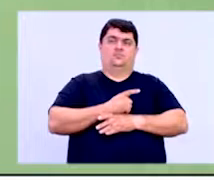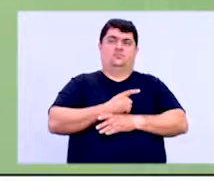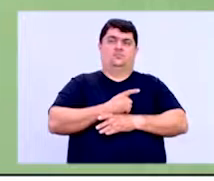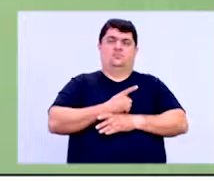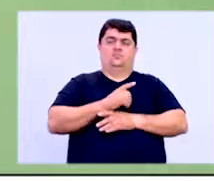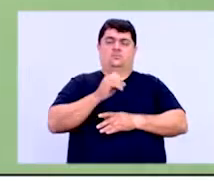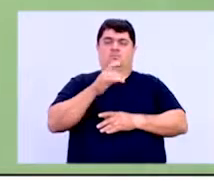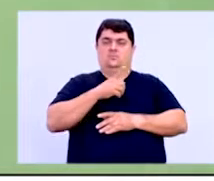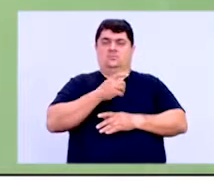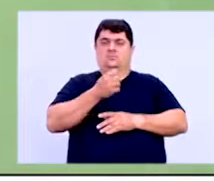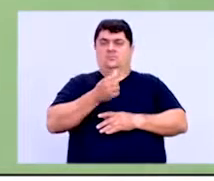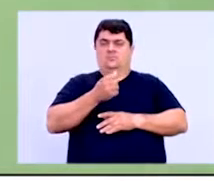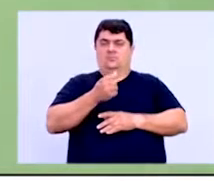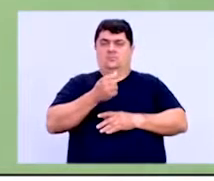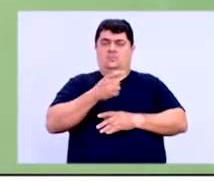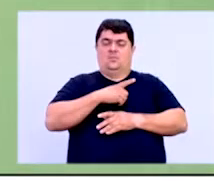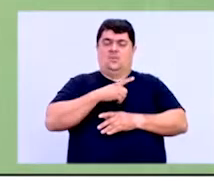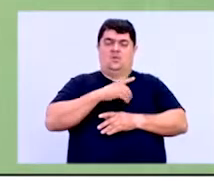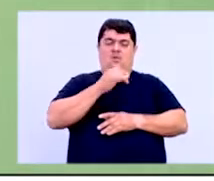Quando era 6.000, eu tinha